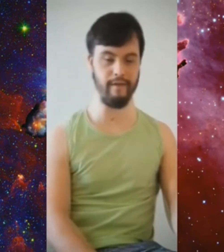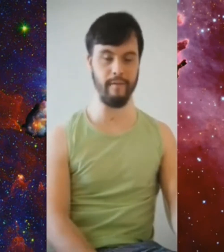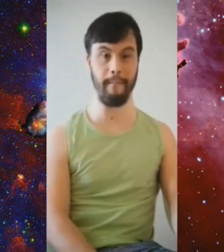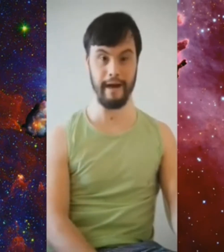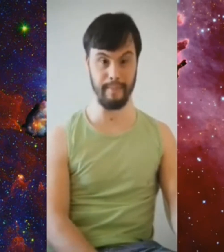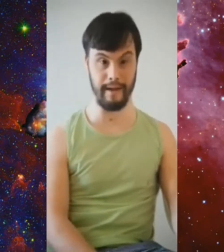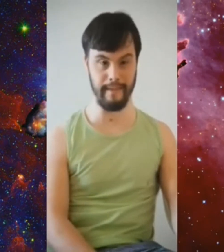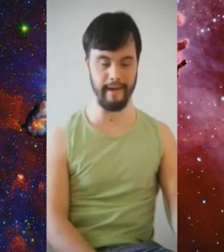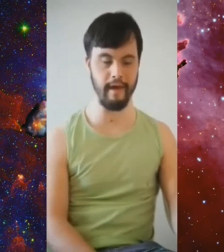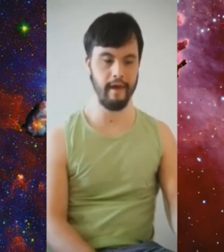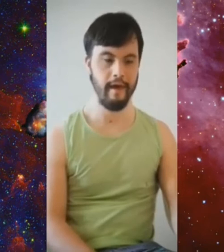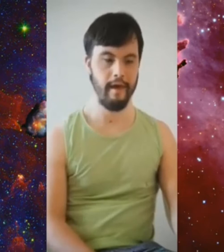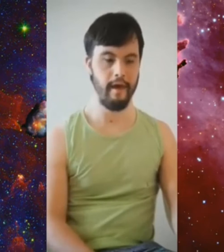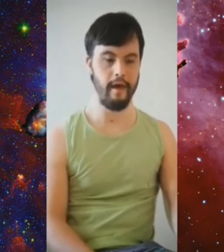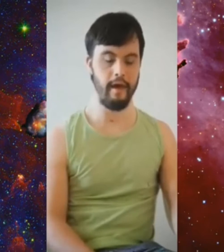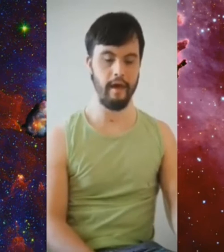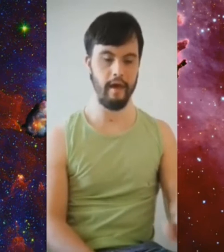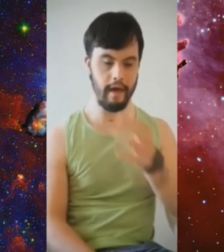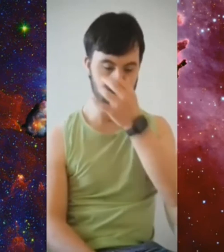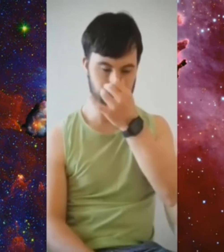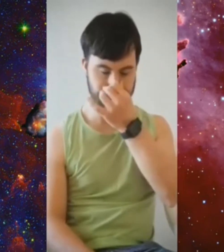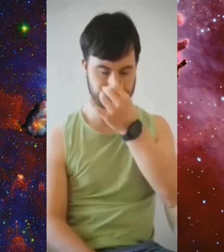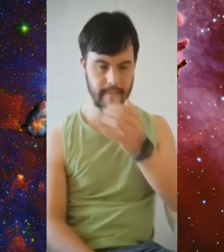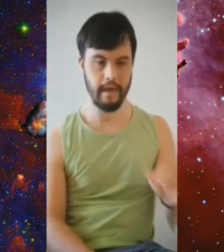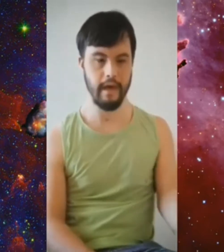fácil, faz uma parte pra mim,